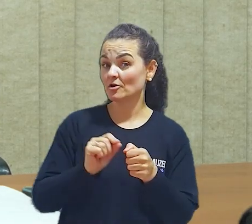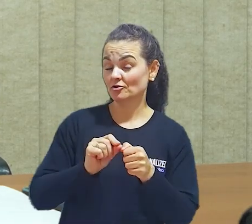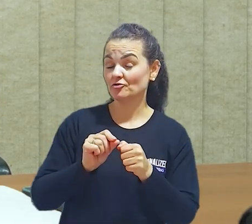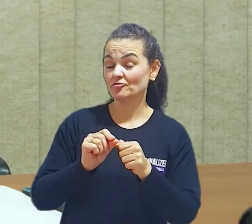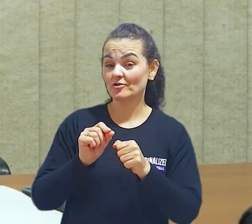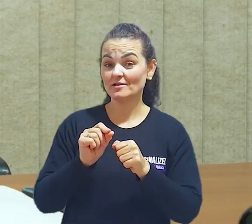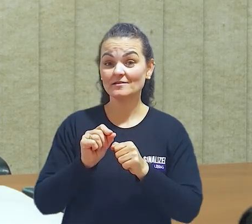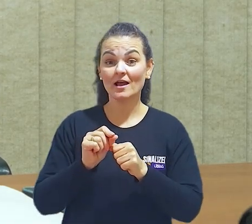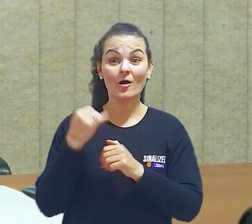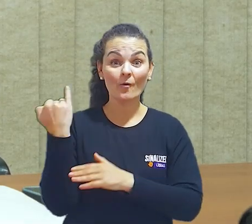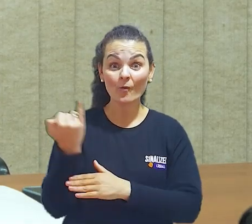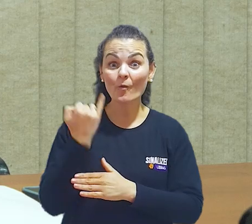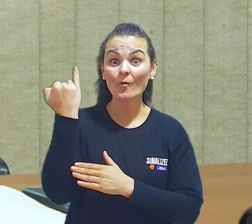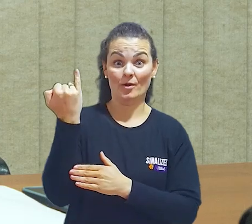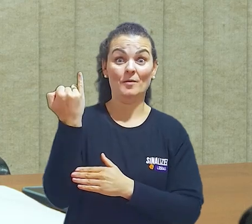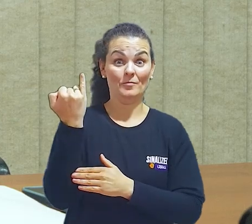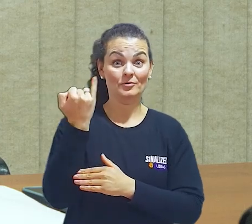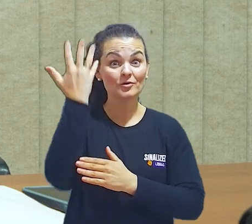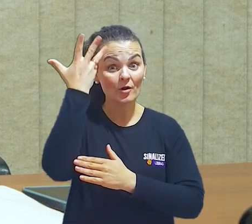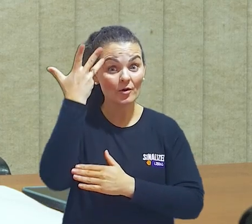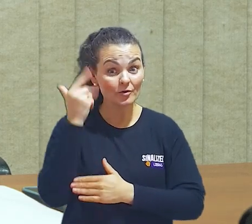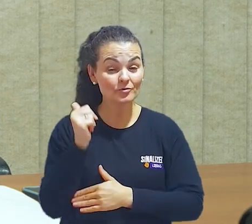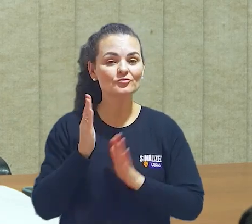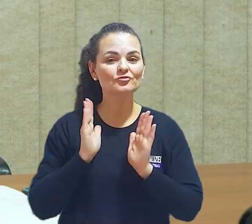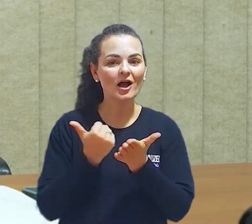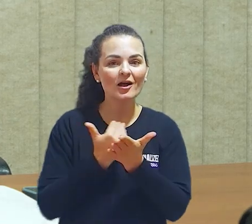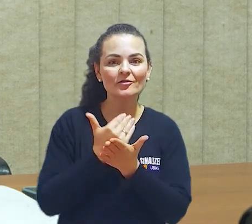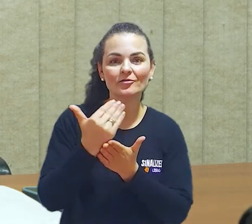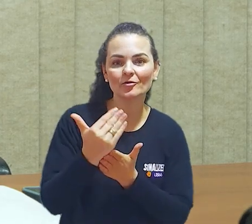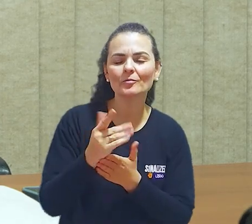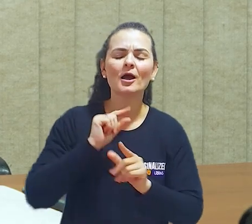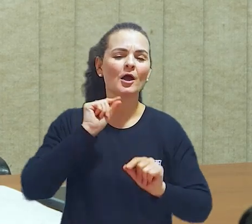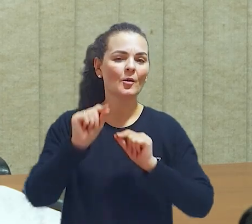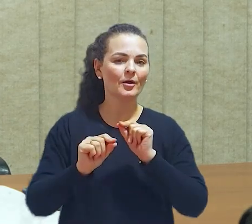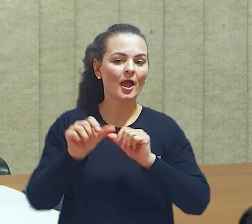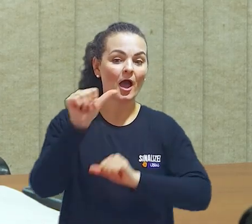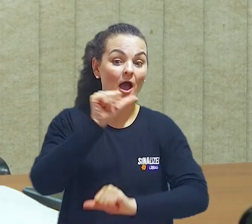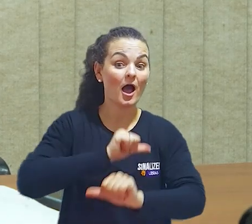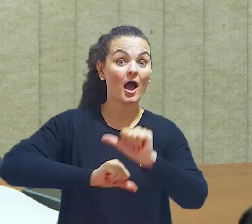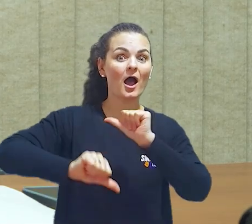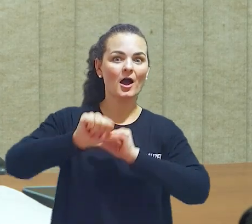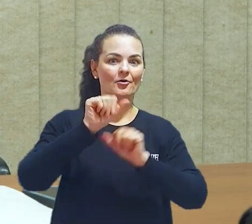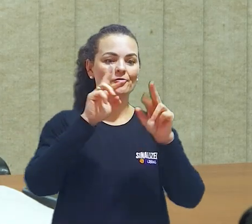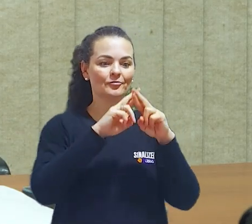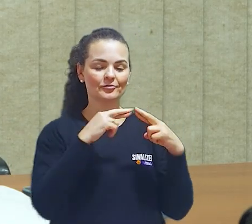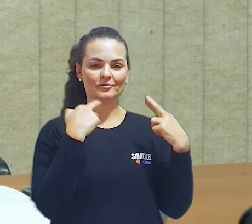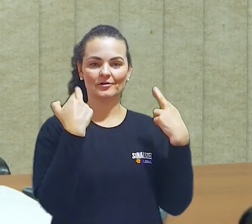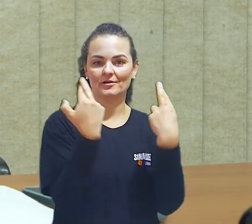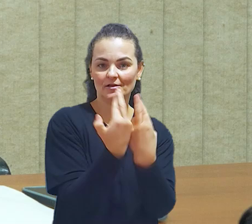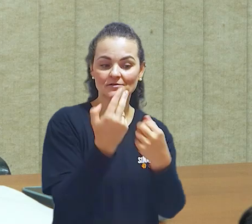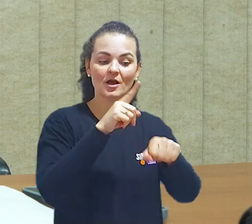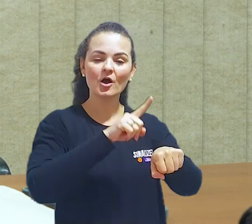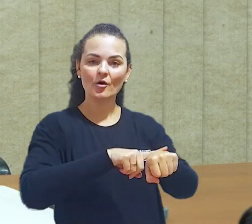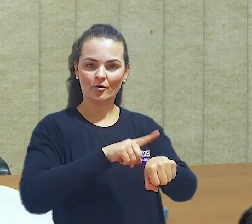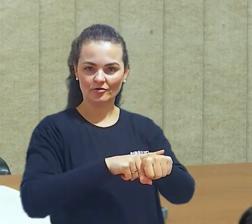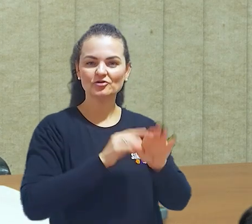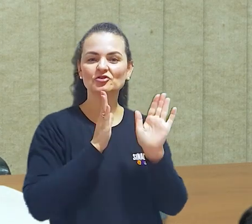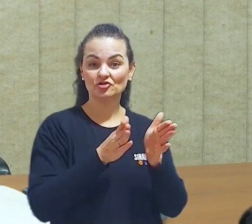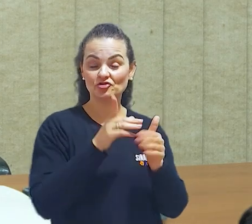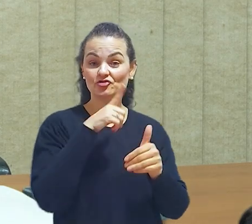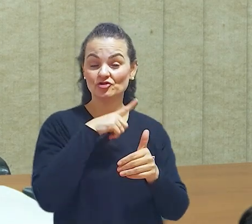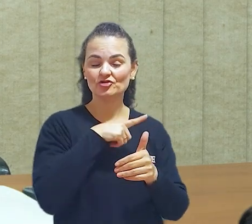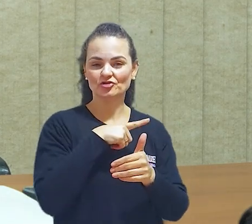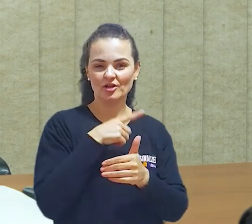dia do ano legislativo, que foi alterar o horário das sessões. Nós tínhamos as sessões aqui na casa